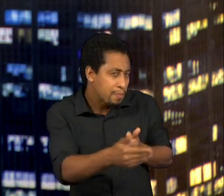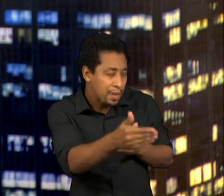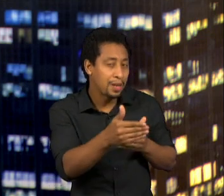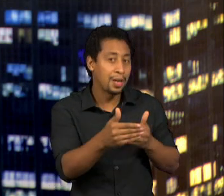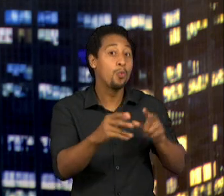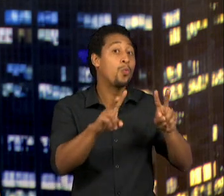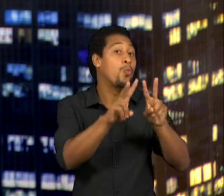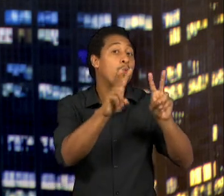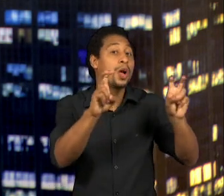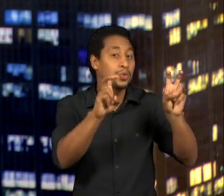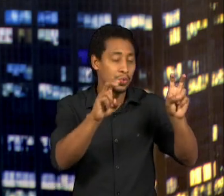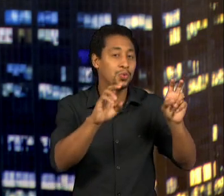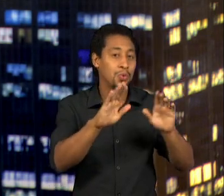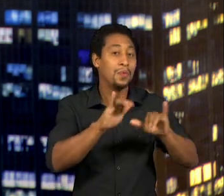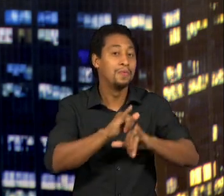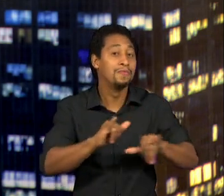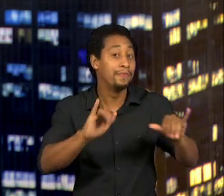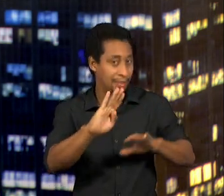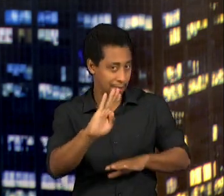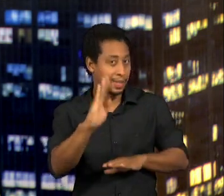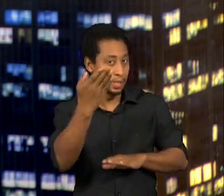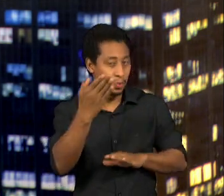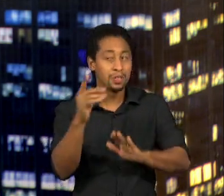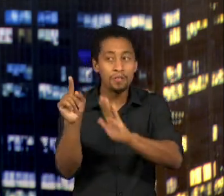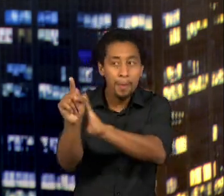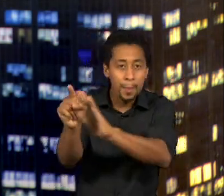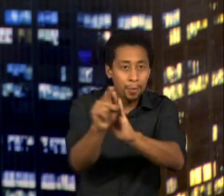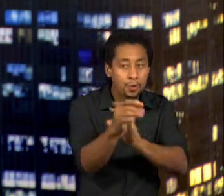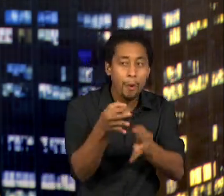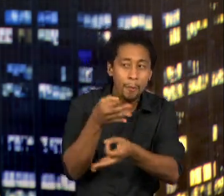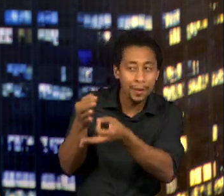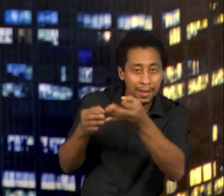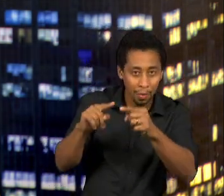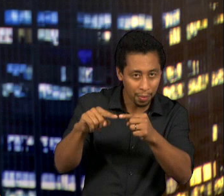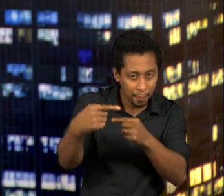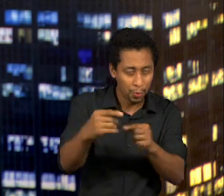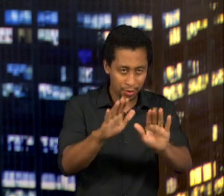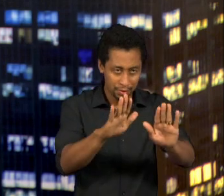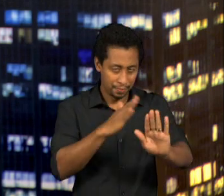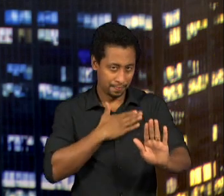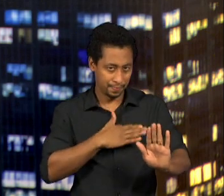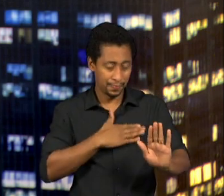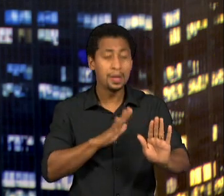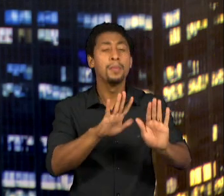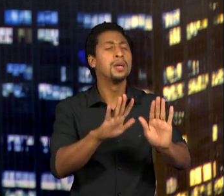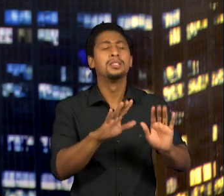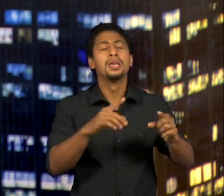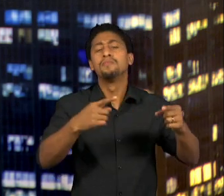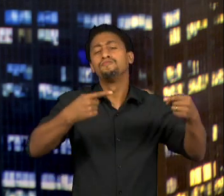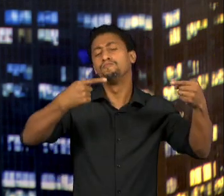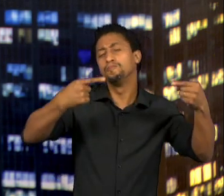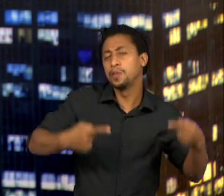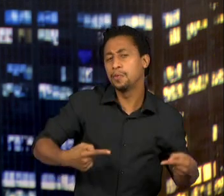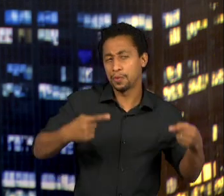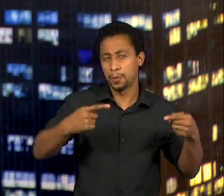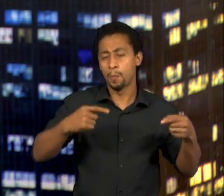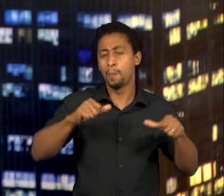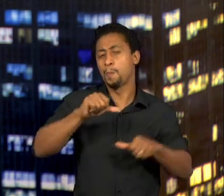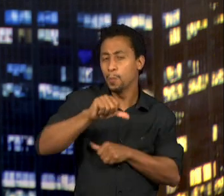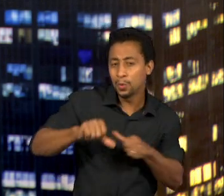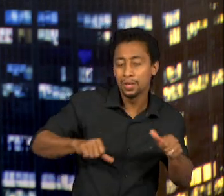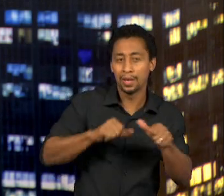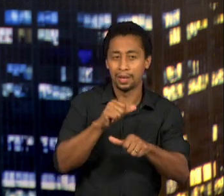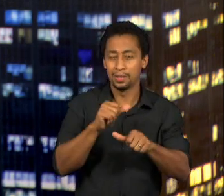news, justamente também trazendo a opinião das pessoas. Mas nessa mudança aí, os desafios, professora, eu penso que a